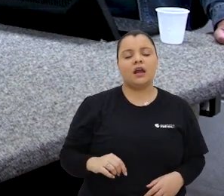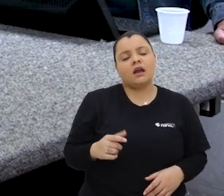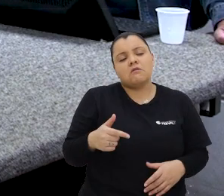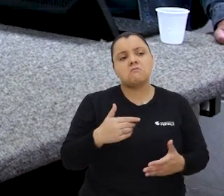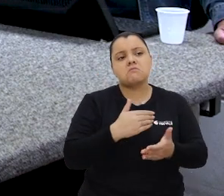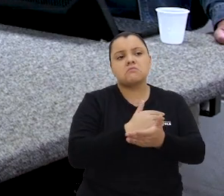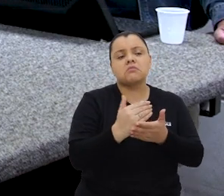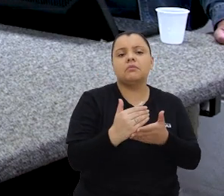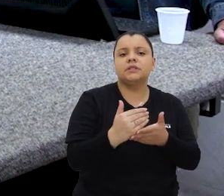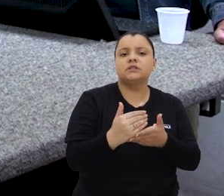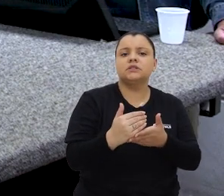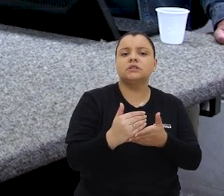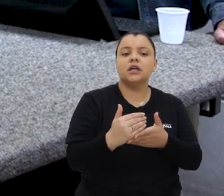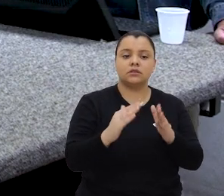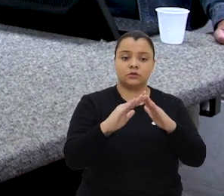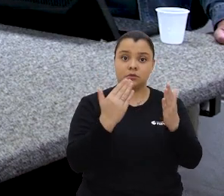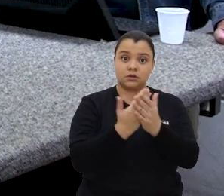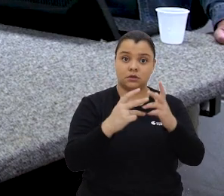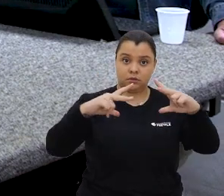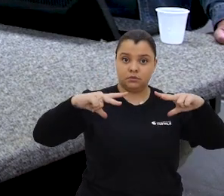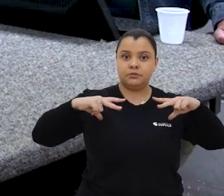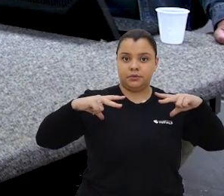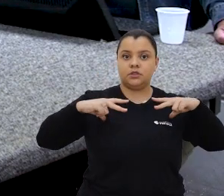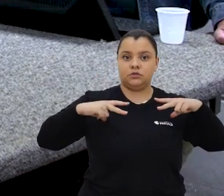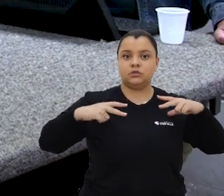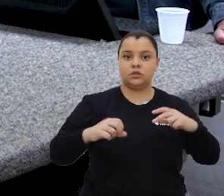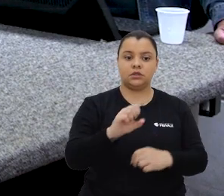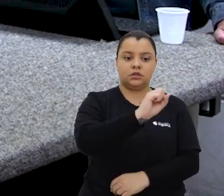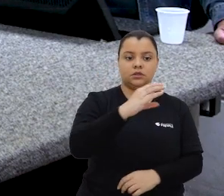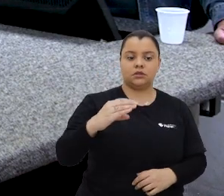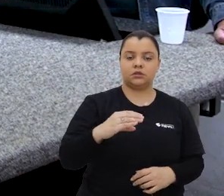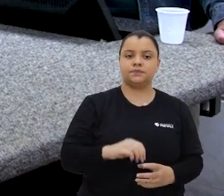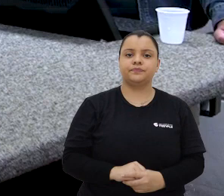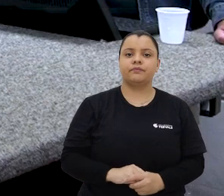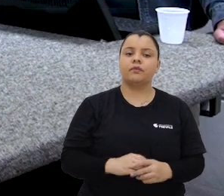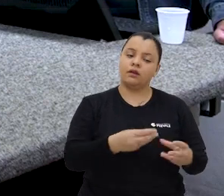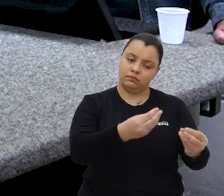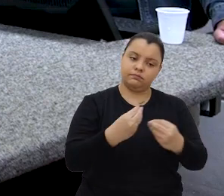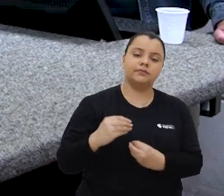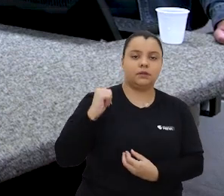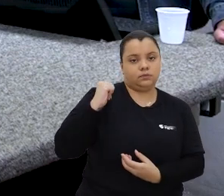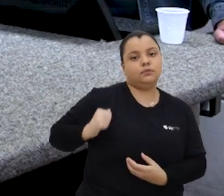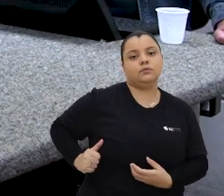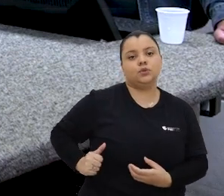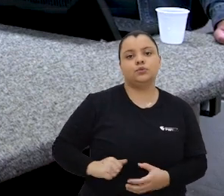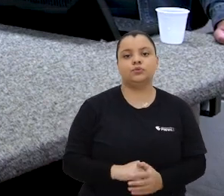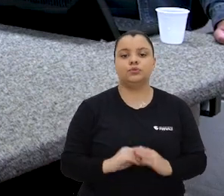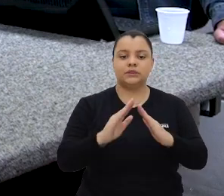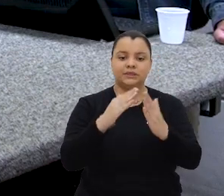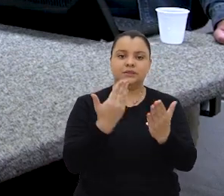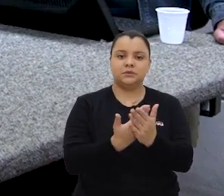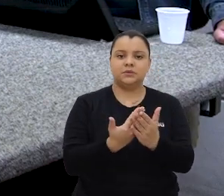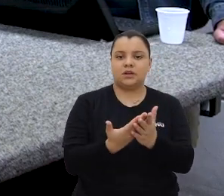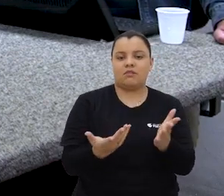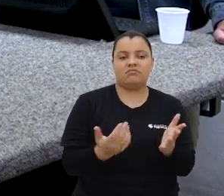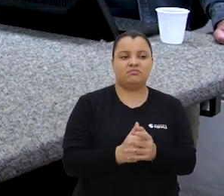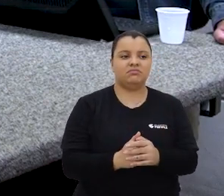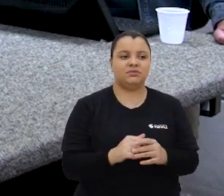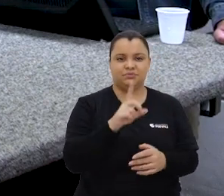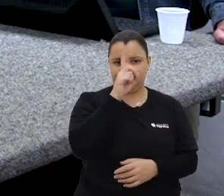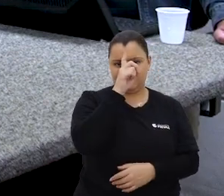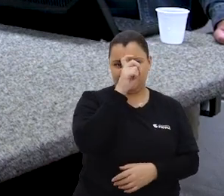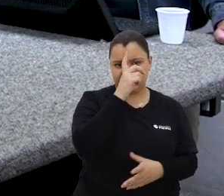ingressei numa escola particular, Colégio Santa Catarina, ganhei bolsa, um colégio de freiras, enfim,